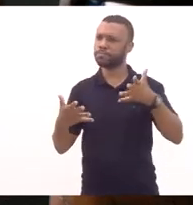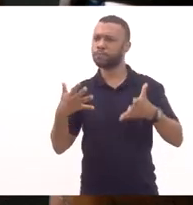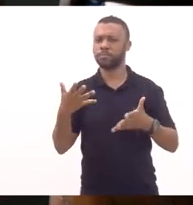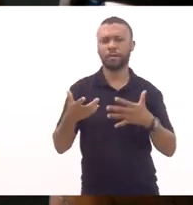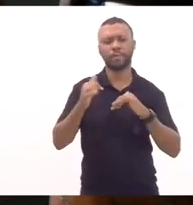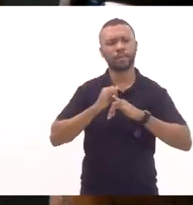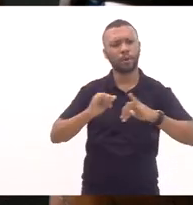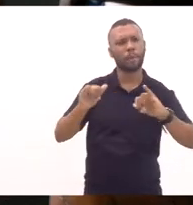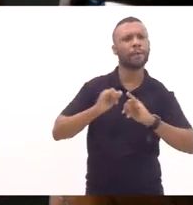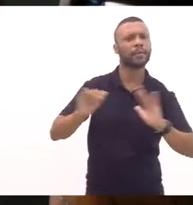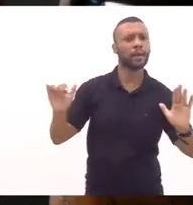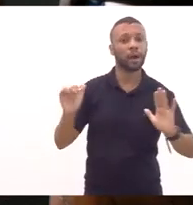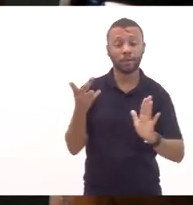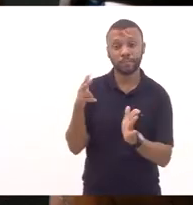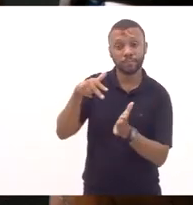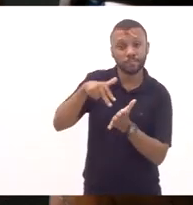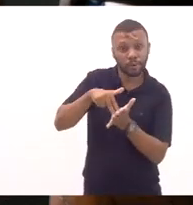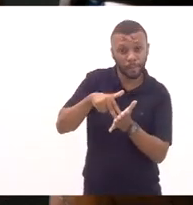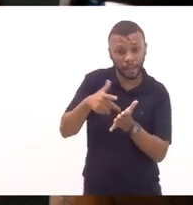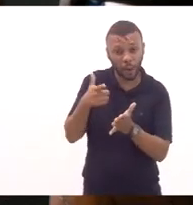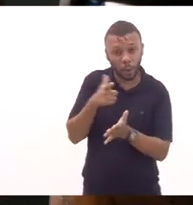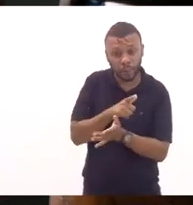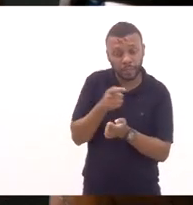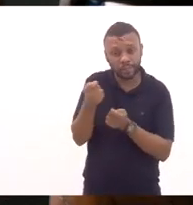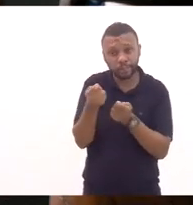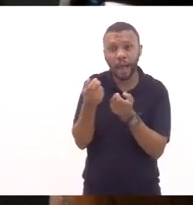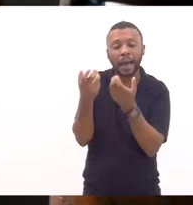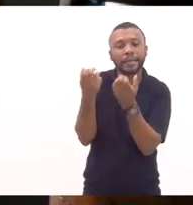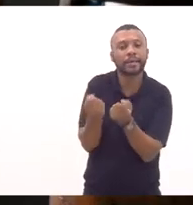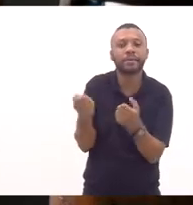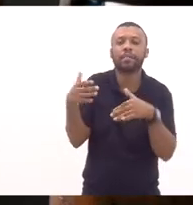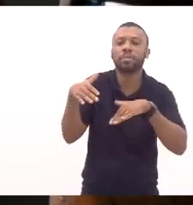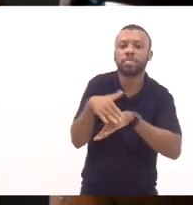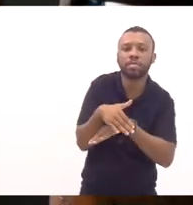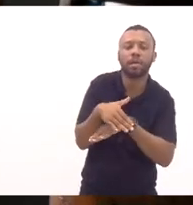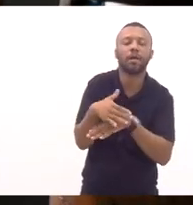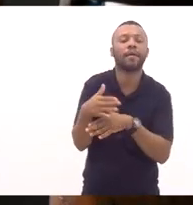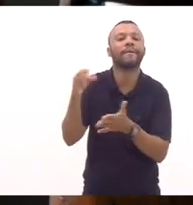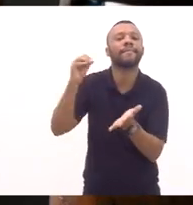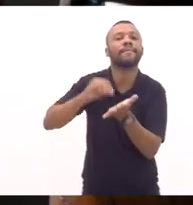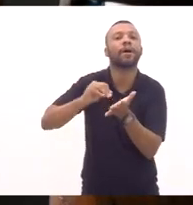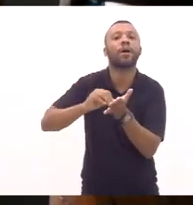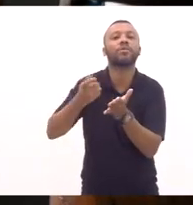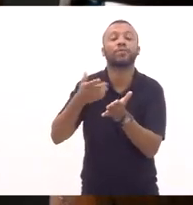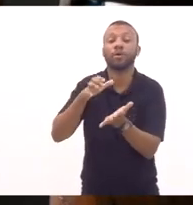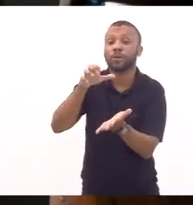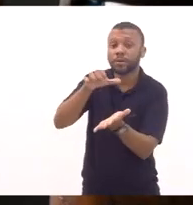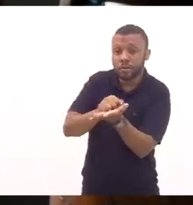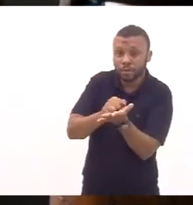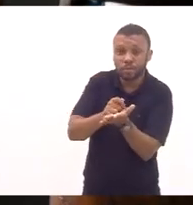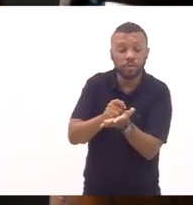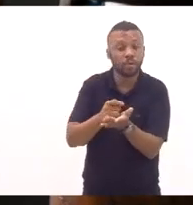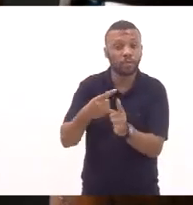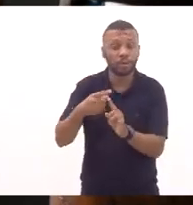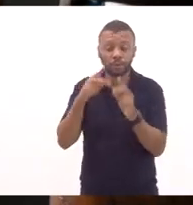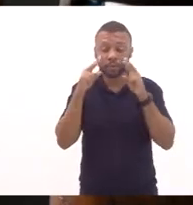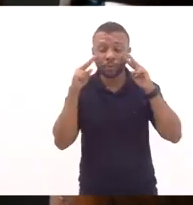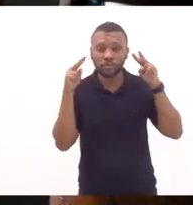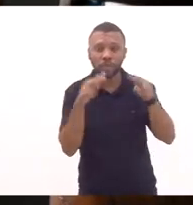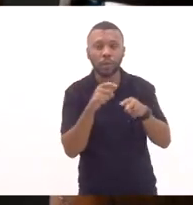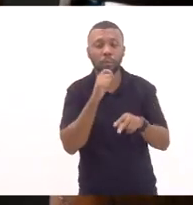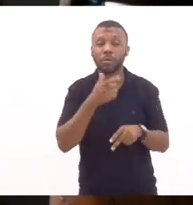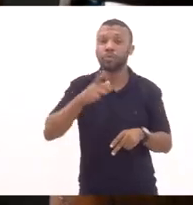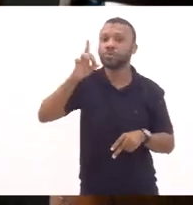estar, entram na marginalidade, que é o quê? Na marginalidade porque não estão registradas, porque não são reconhecidas e não têm os